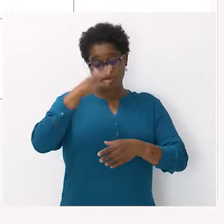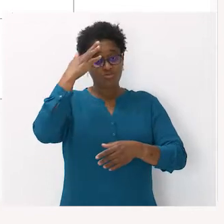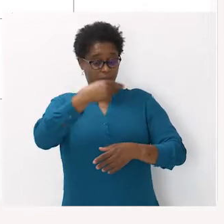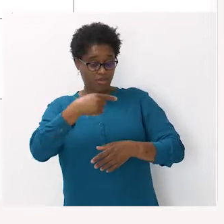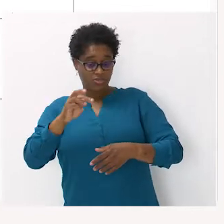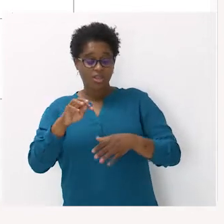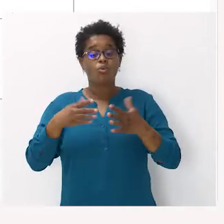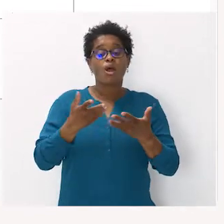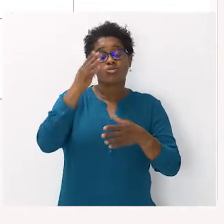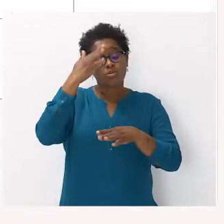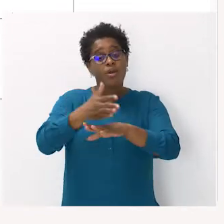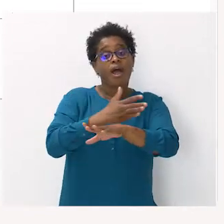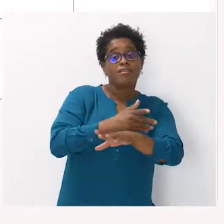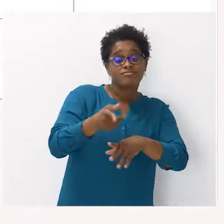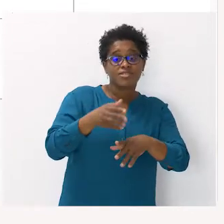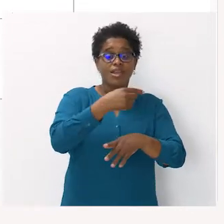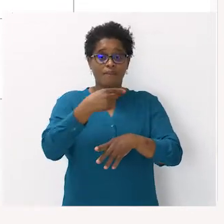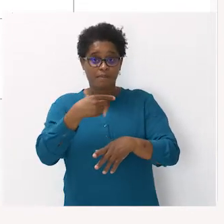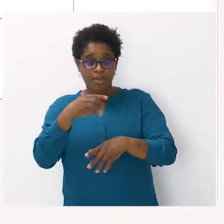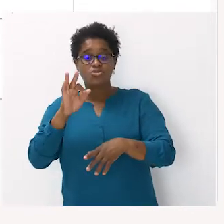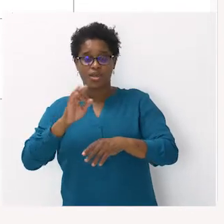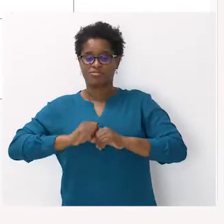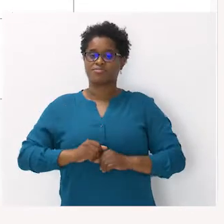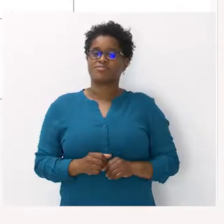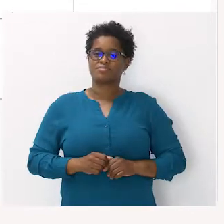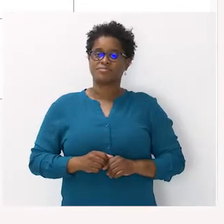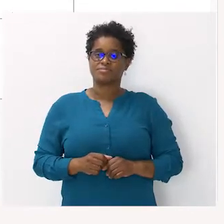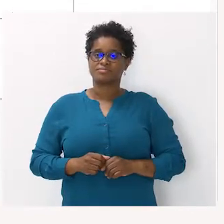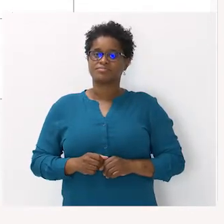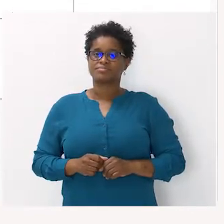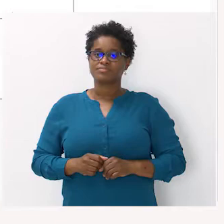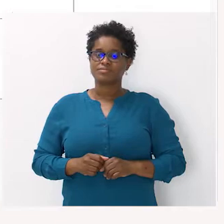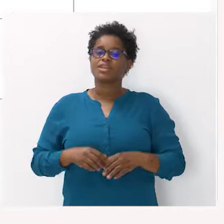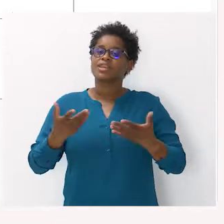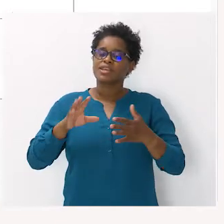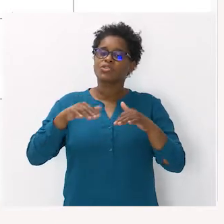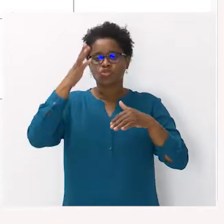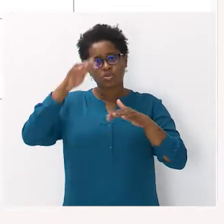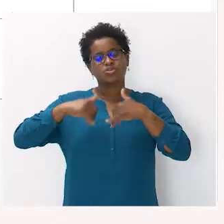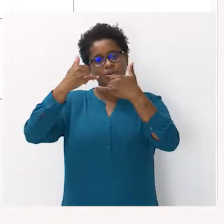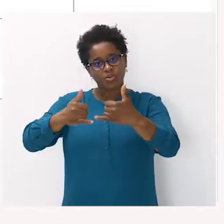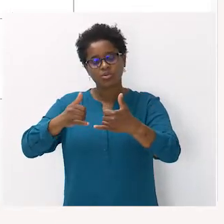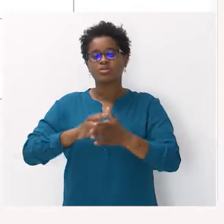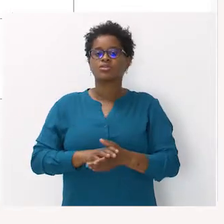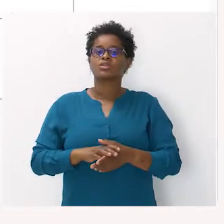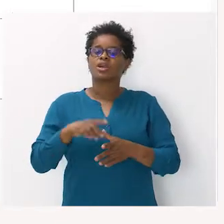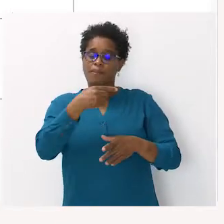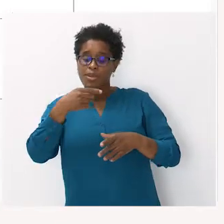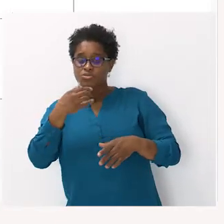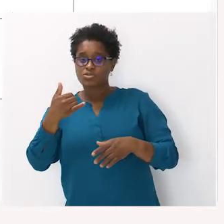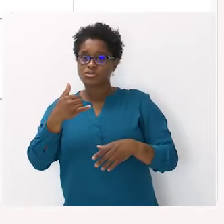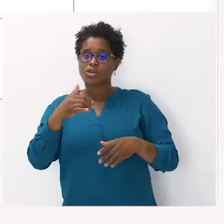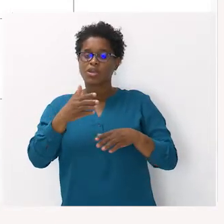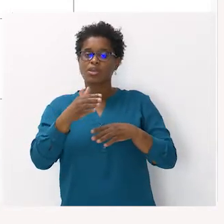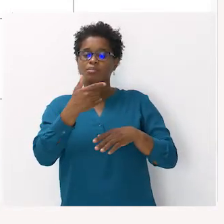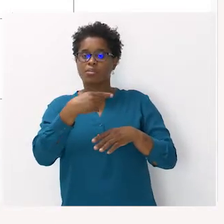menos 3, então qual é o antecessor de menos 3? É o número menos 4. E o seu sucessor é o número menos 2, já sabe,